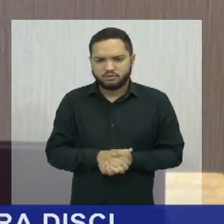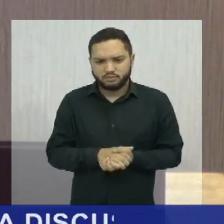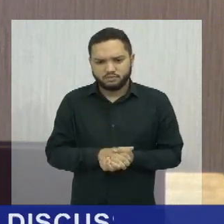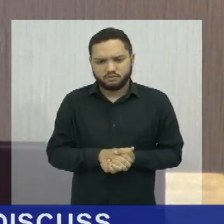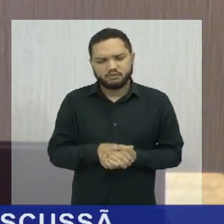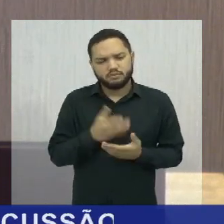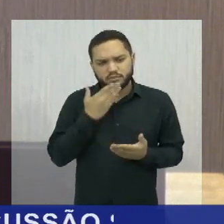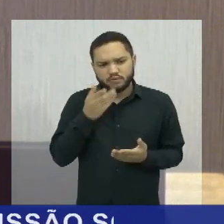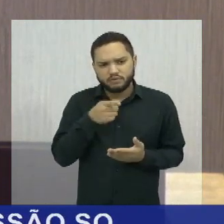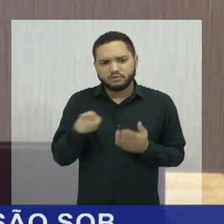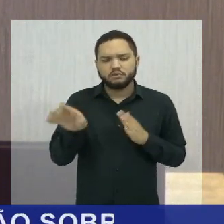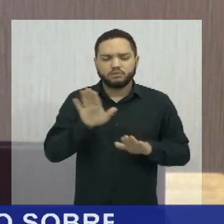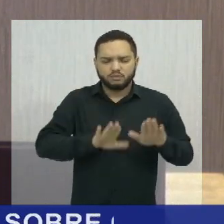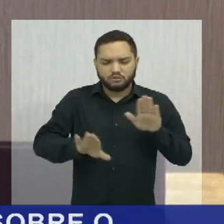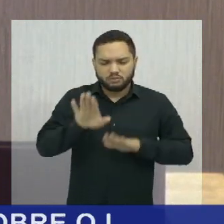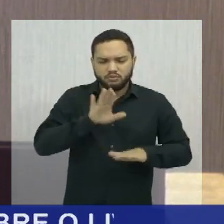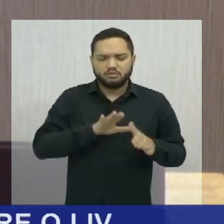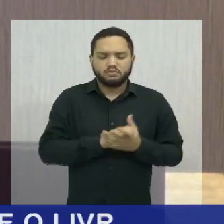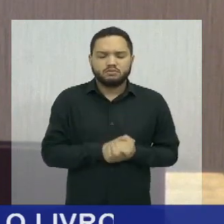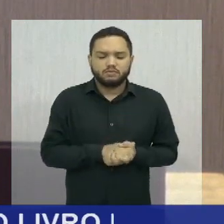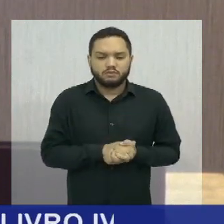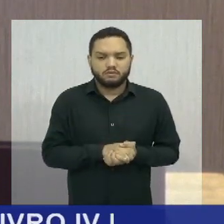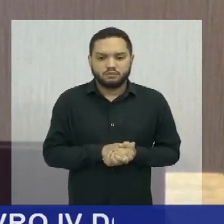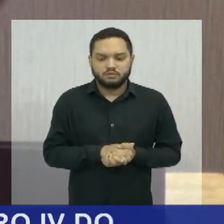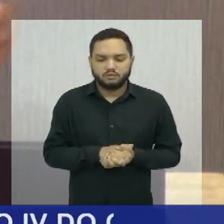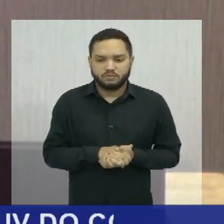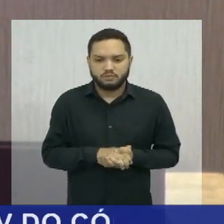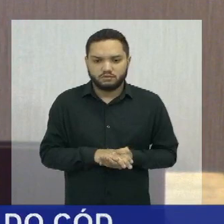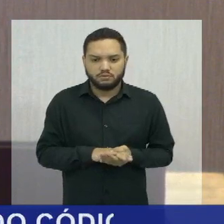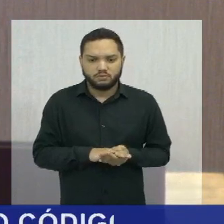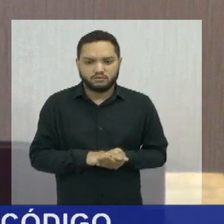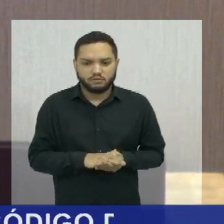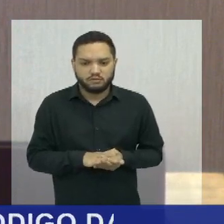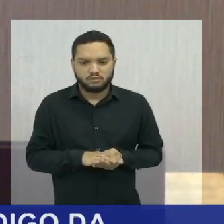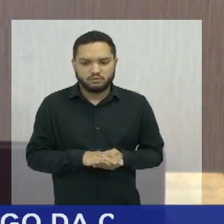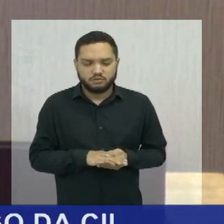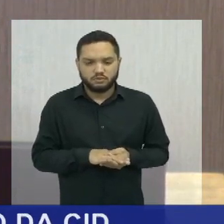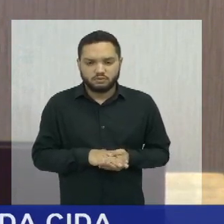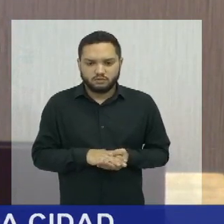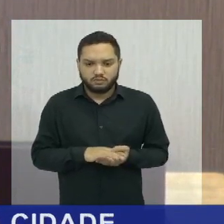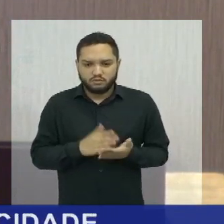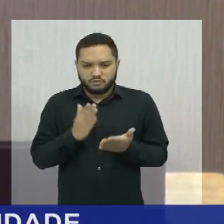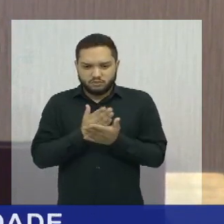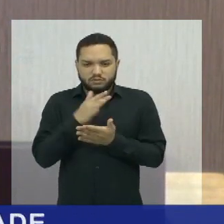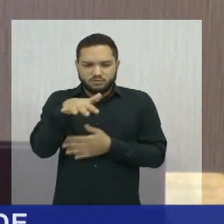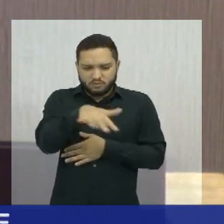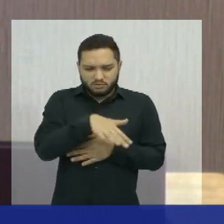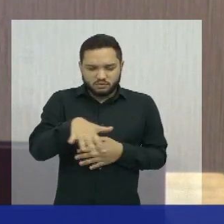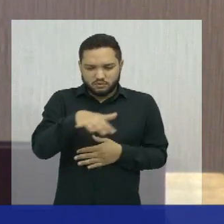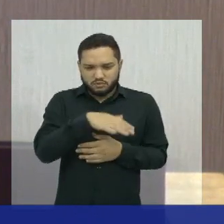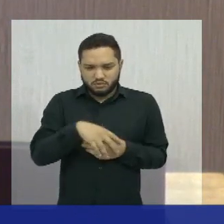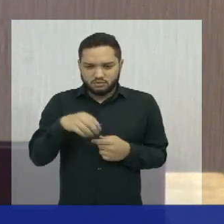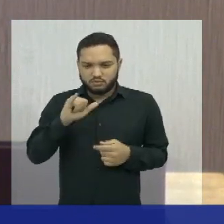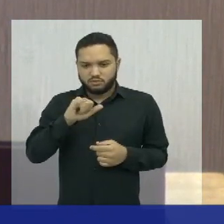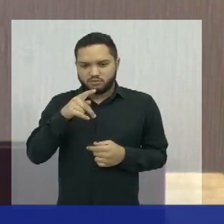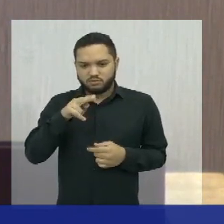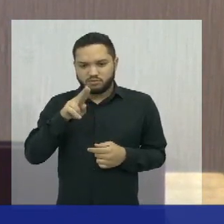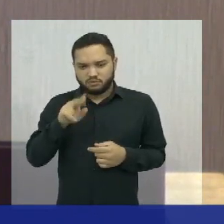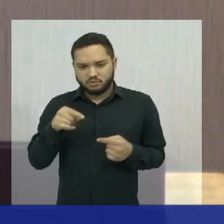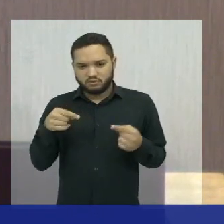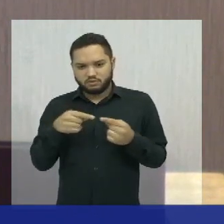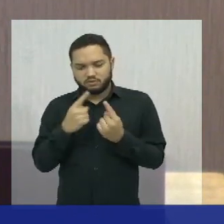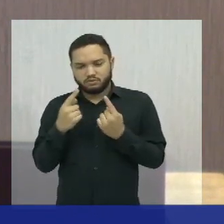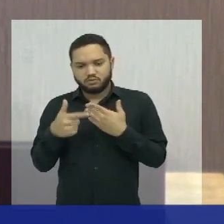esse cuidado. Adequação, eu estou falando de uma maneira geral dos livros, que vem adequação do valor do IPTU com a